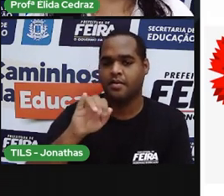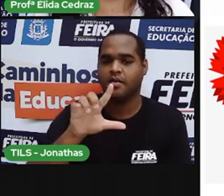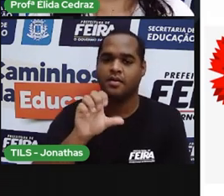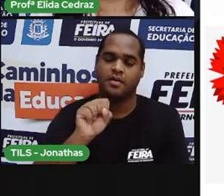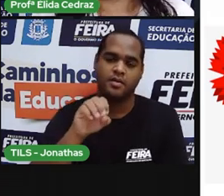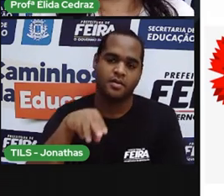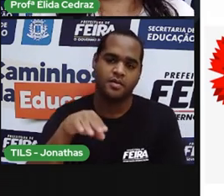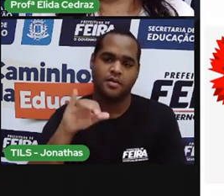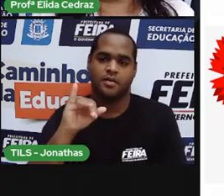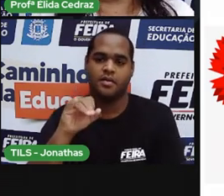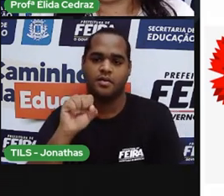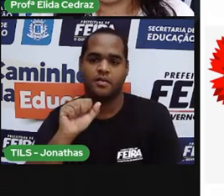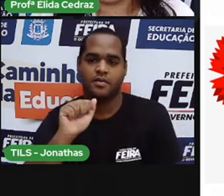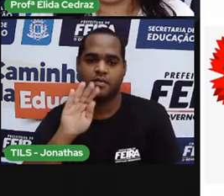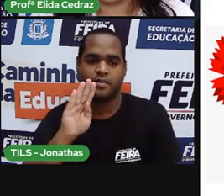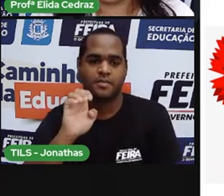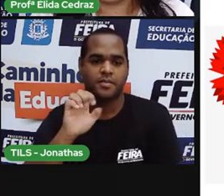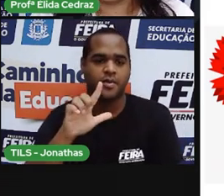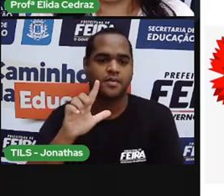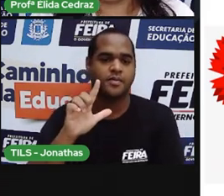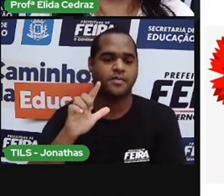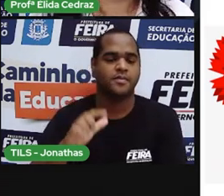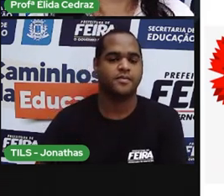Renilson e Isabel.